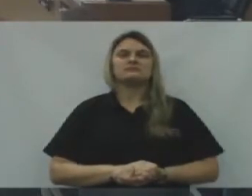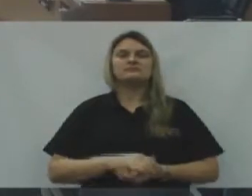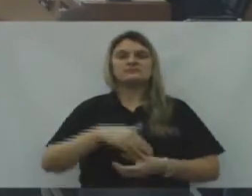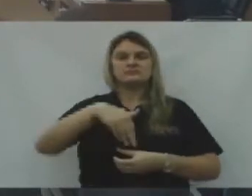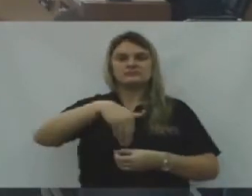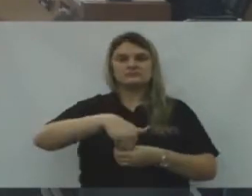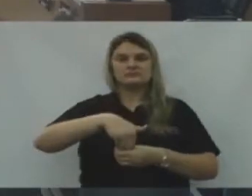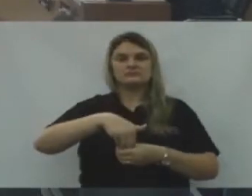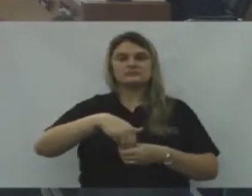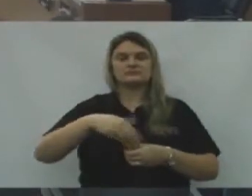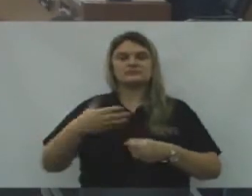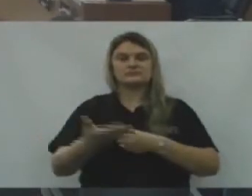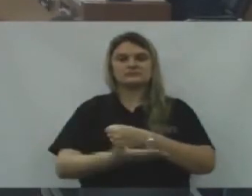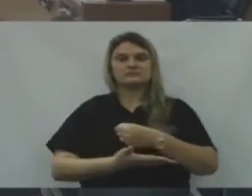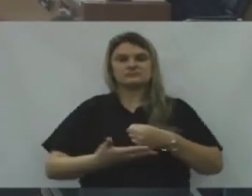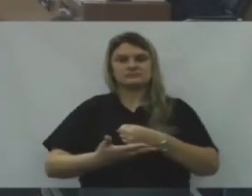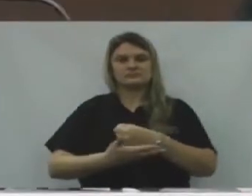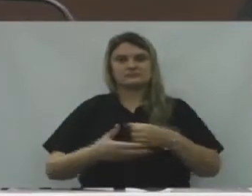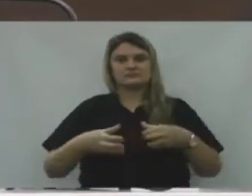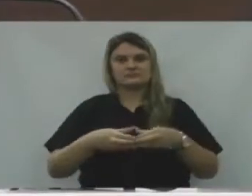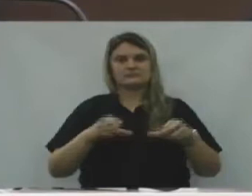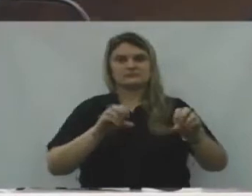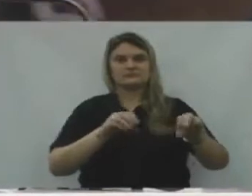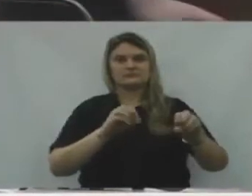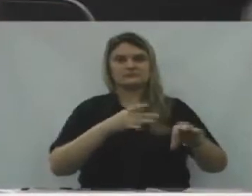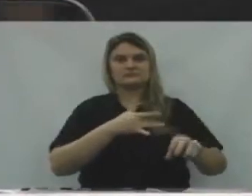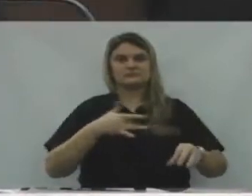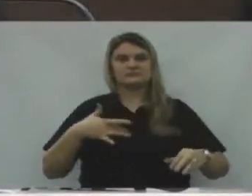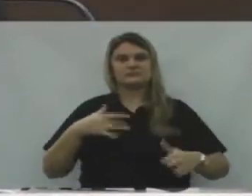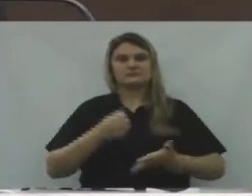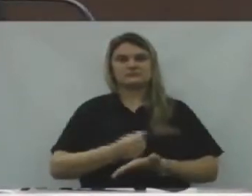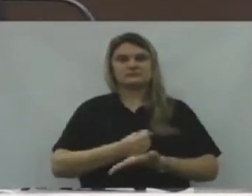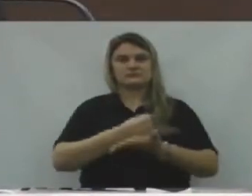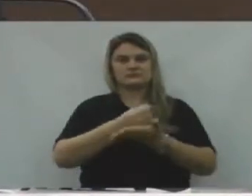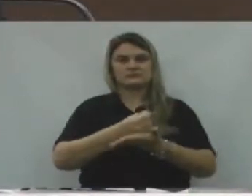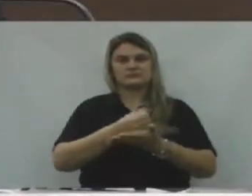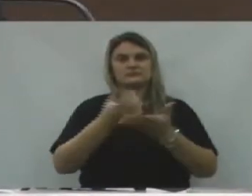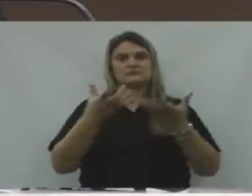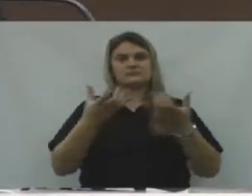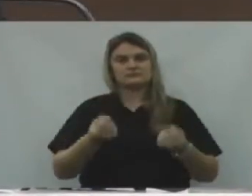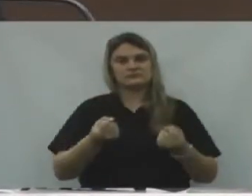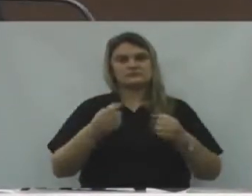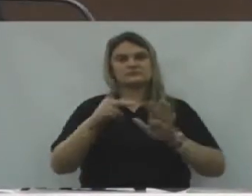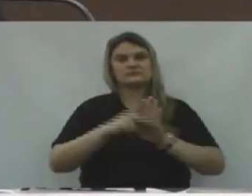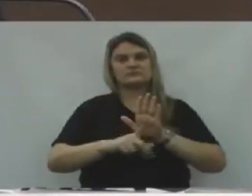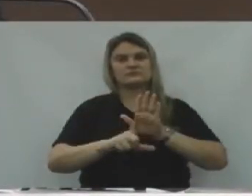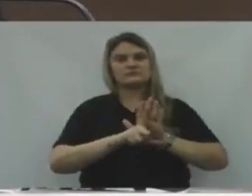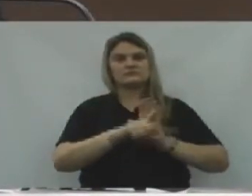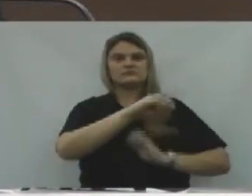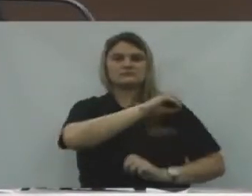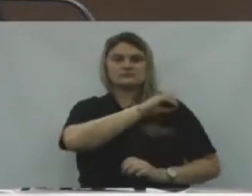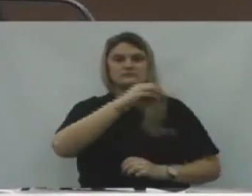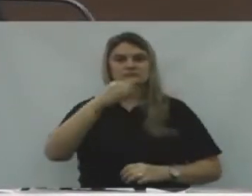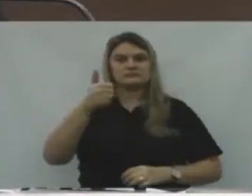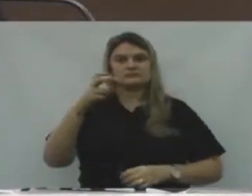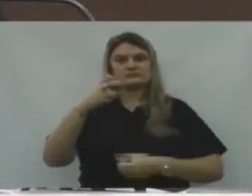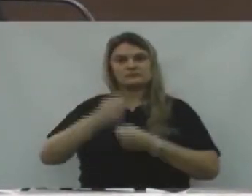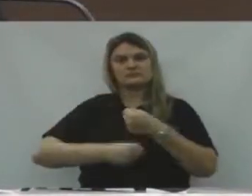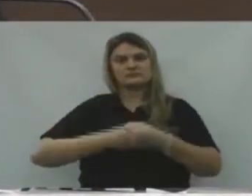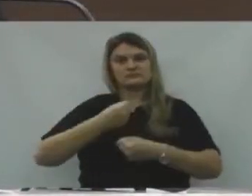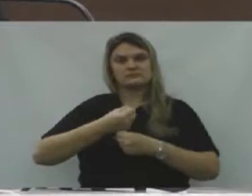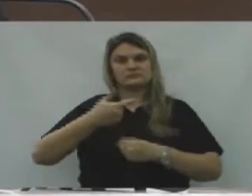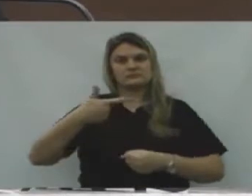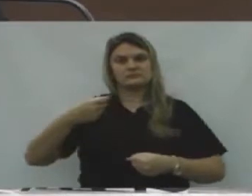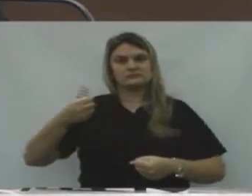Votação do parecer fundamentado Da Comissão de Educação, Saúde e Assistência, Favorável ao projeto de lei ordinária Número 15, barra 2017.